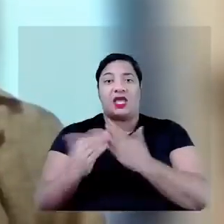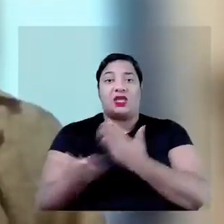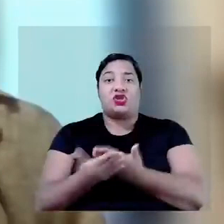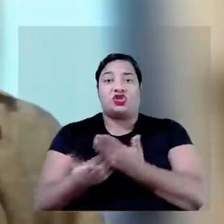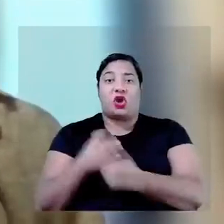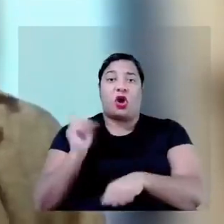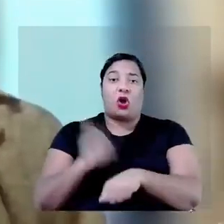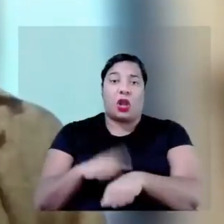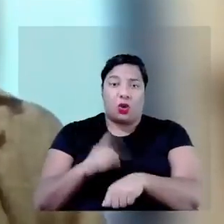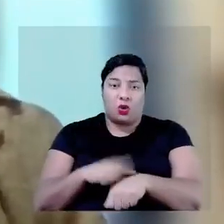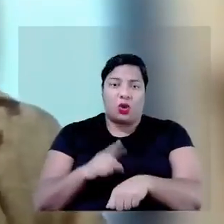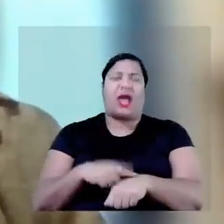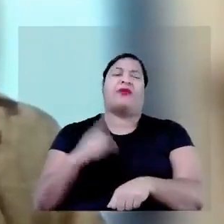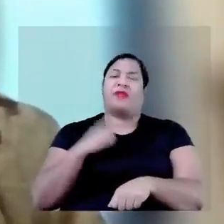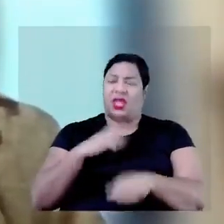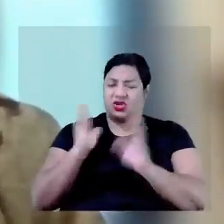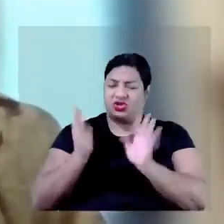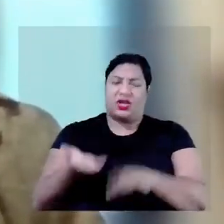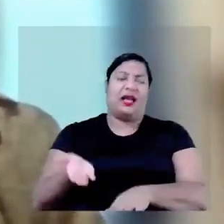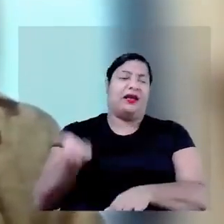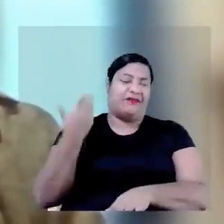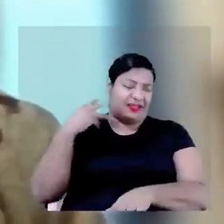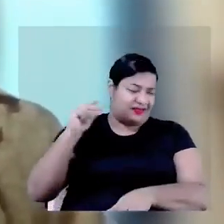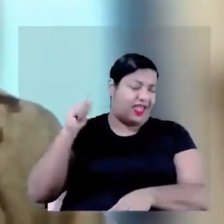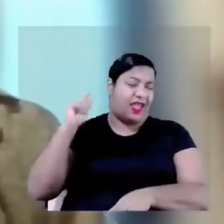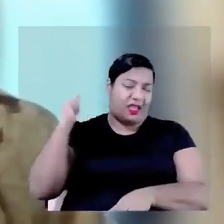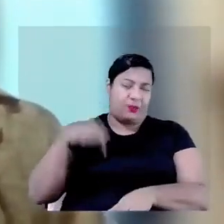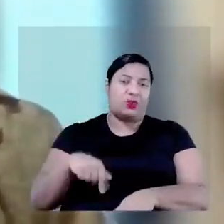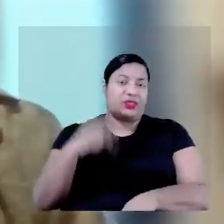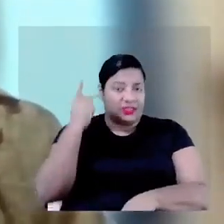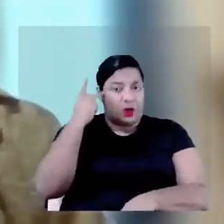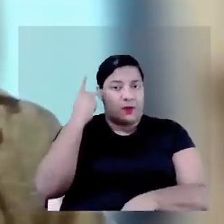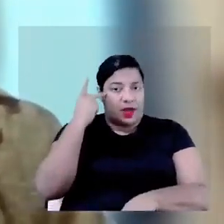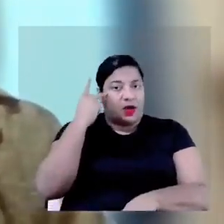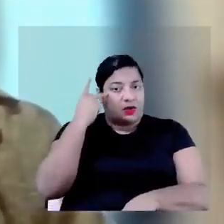em São Paulo, mas isso também tem impacto